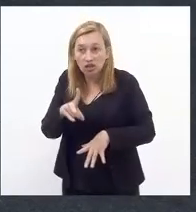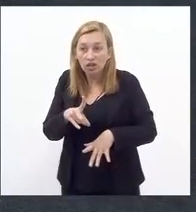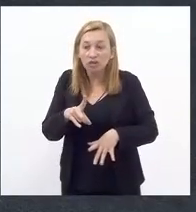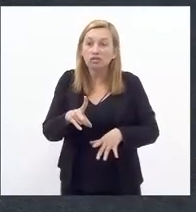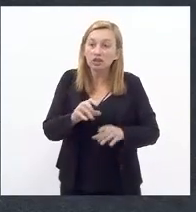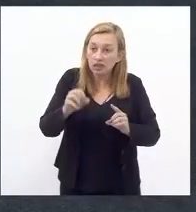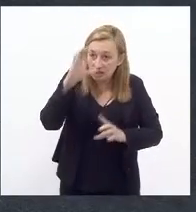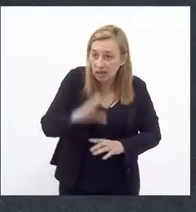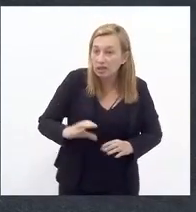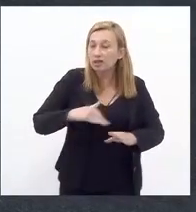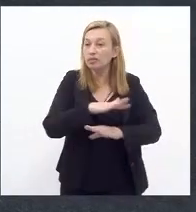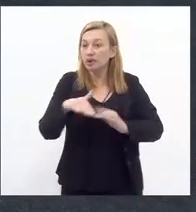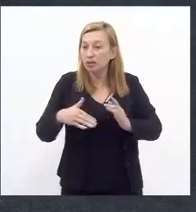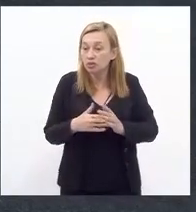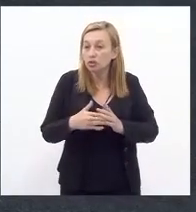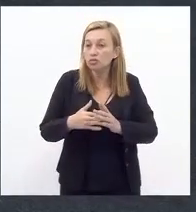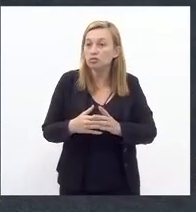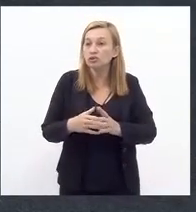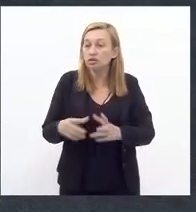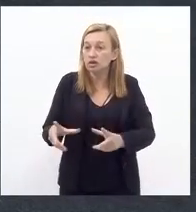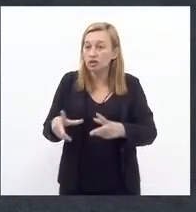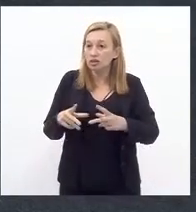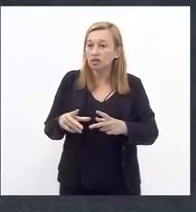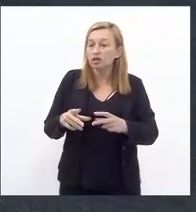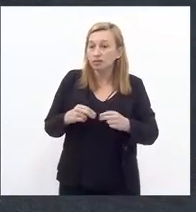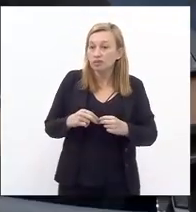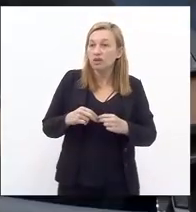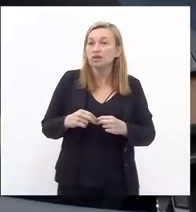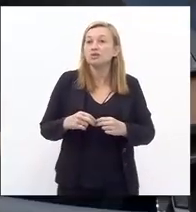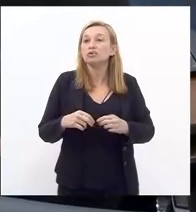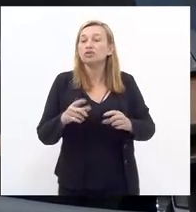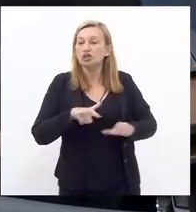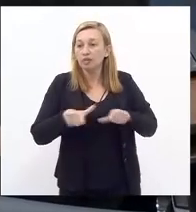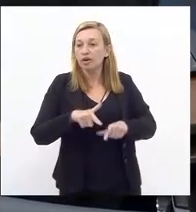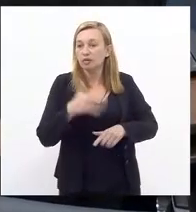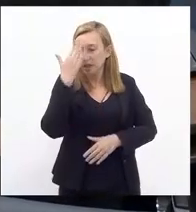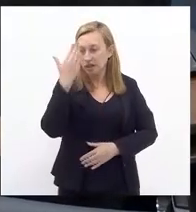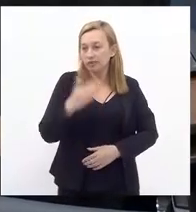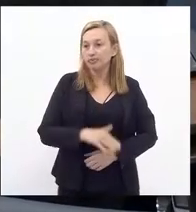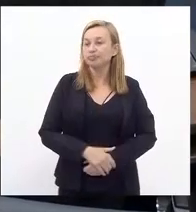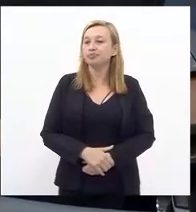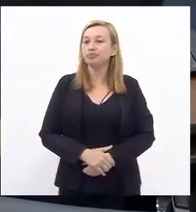e a Maria para quem se beneficia por direito desse serviço obrigado